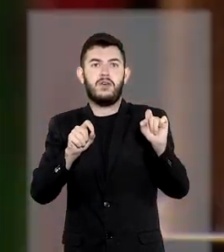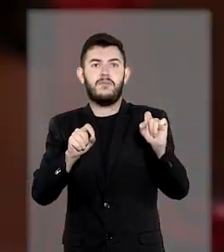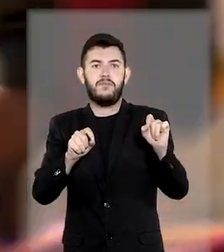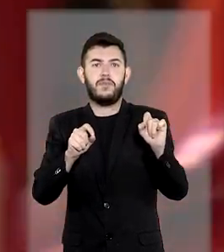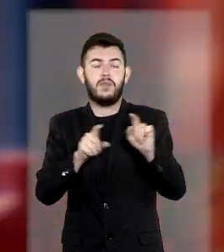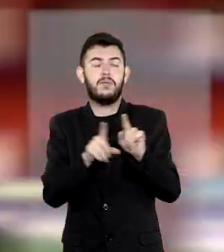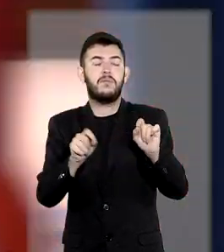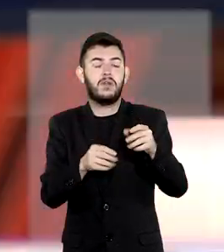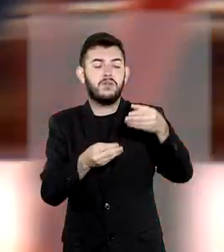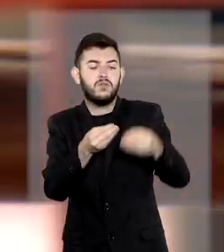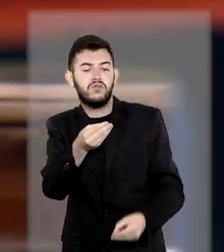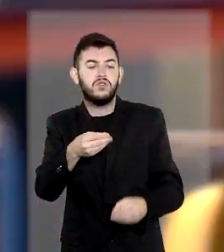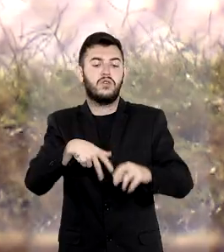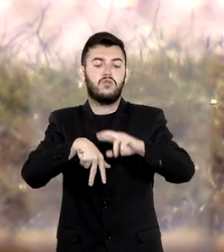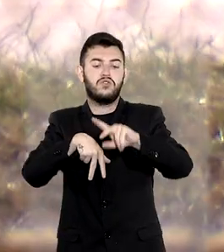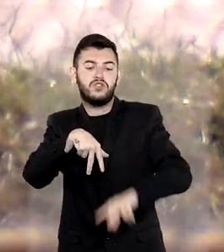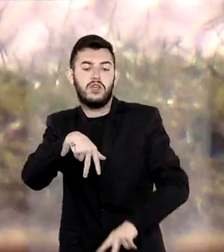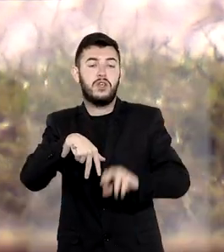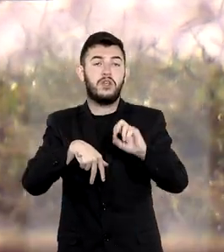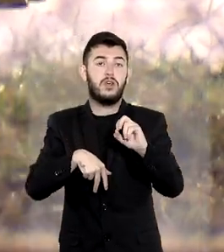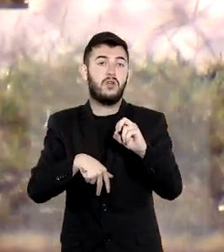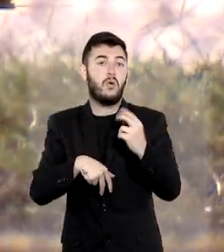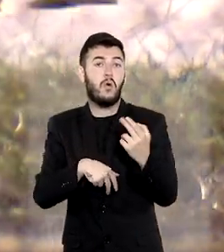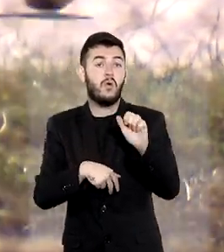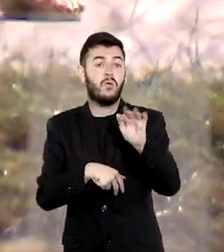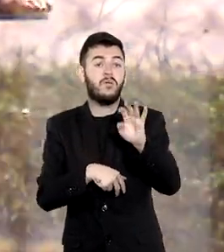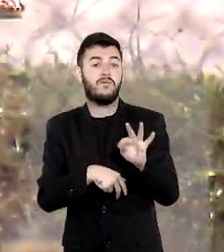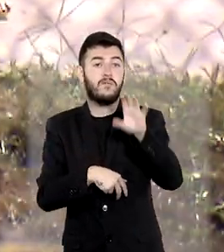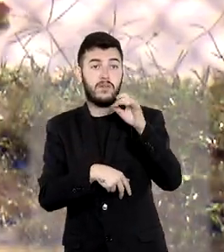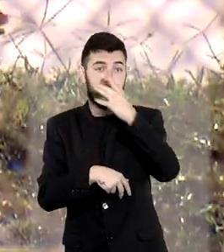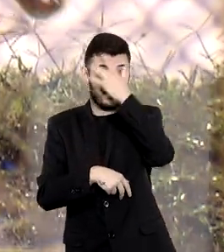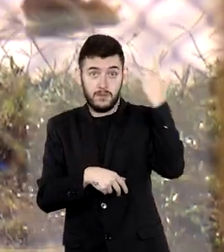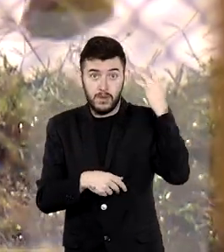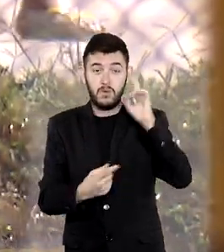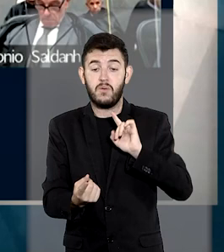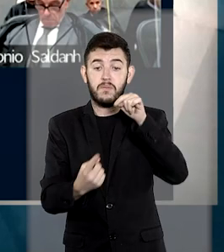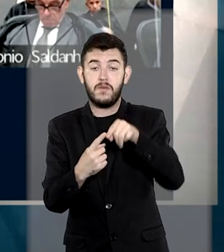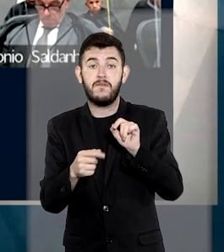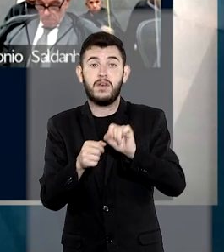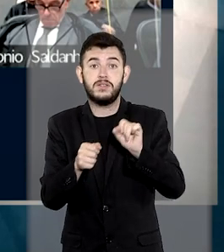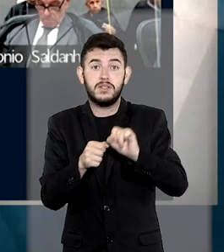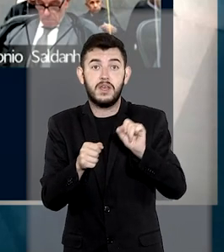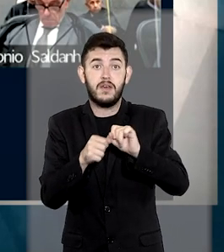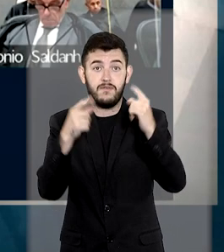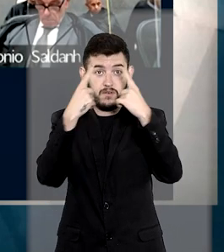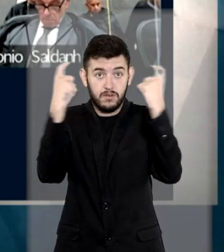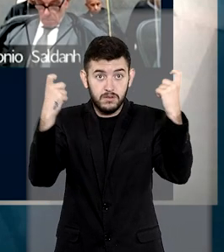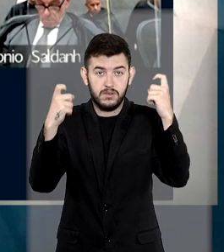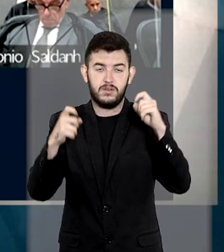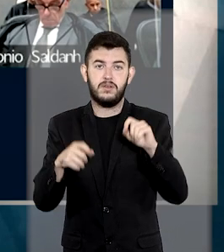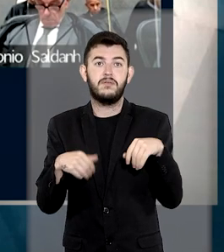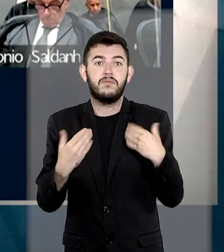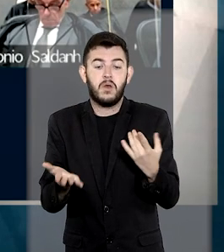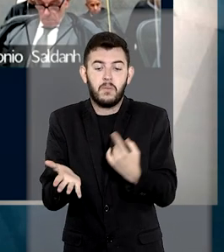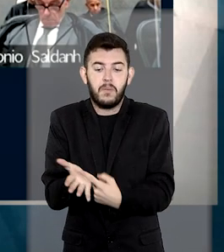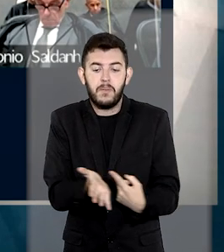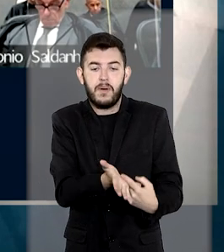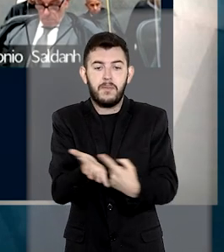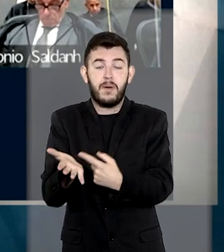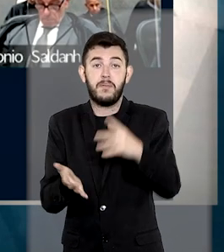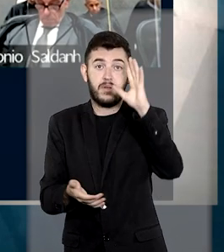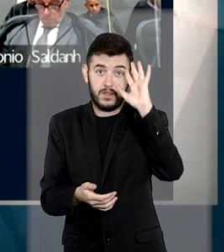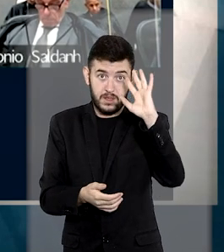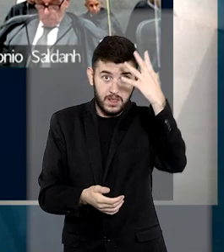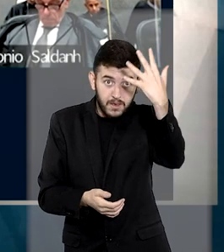afeto e do gênero da vítima para a prática de atos de agressão e violência. Ao modular os efeitos da decisão, o